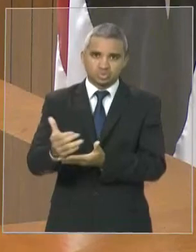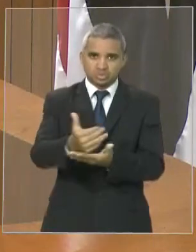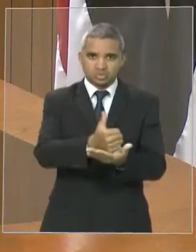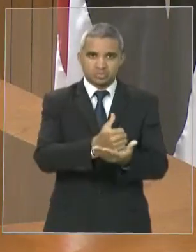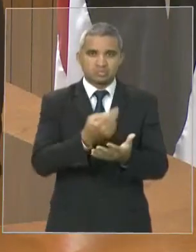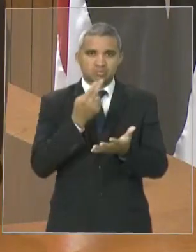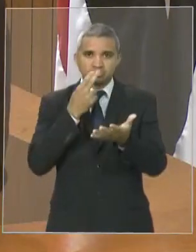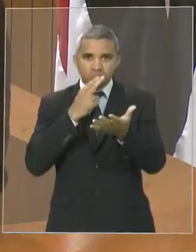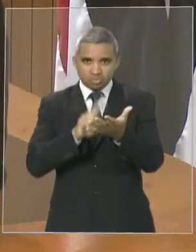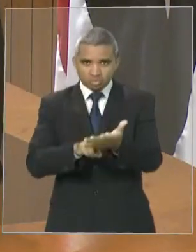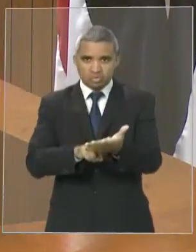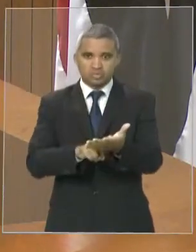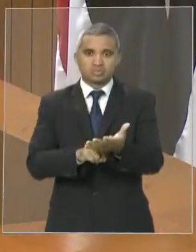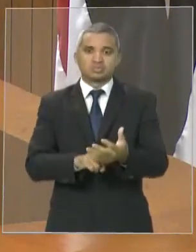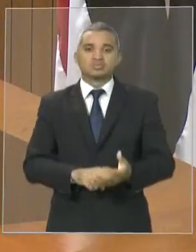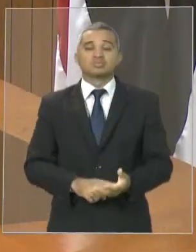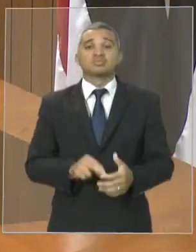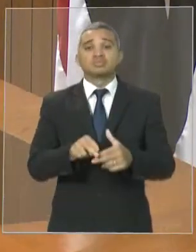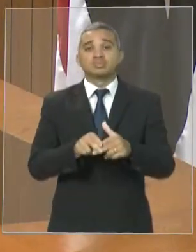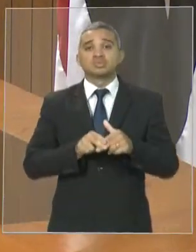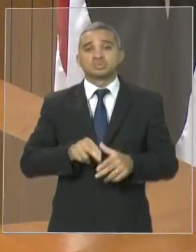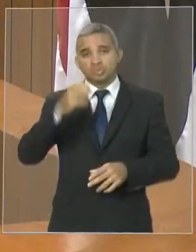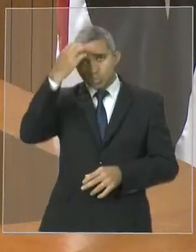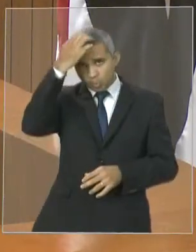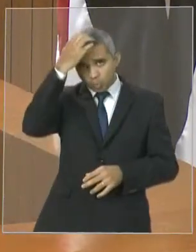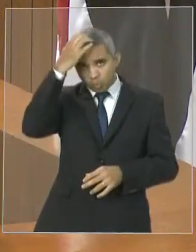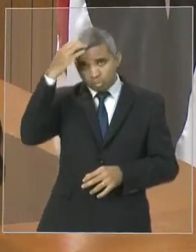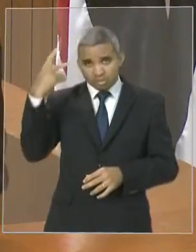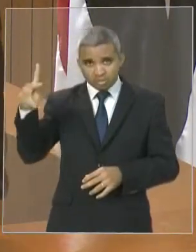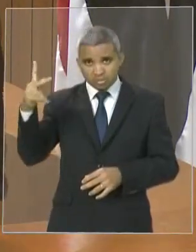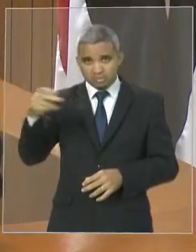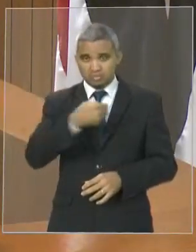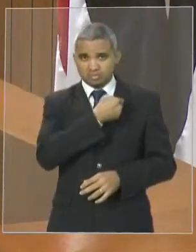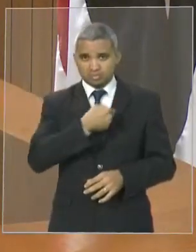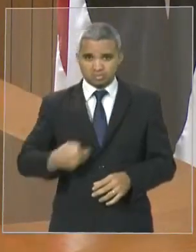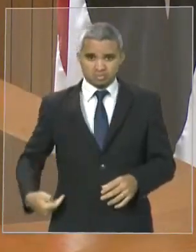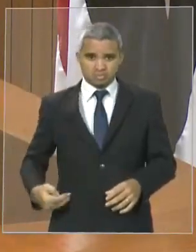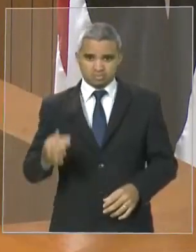um exército de comerciantes inadimplentes no estado do Maranhão, senhores deputados.